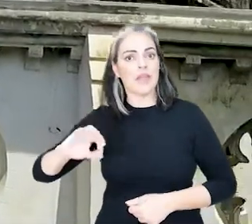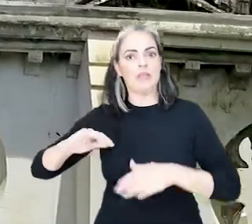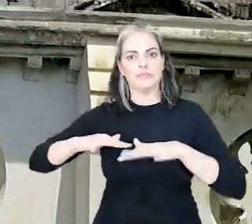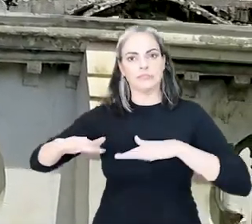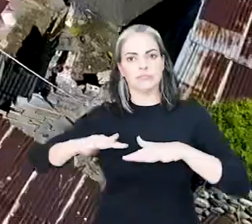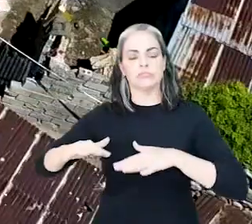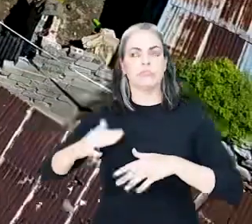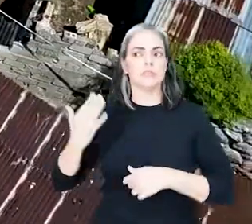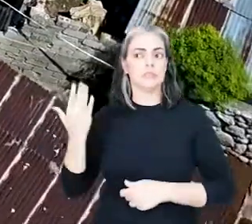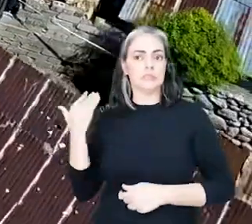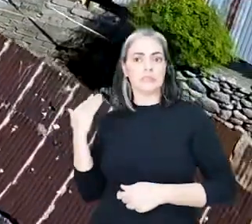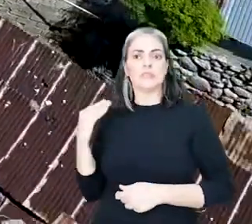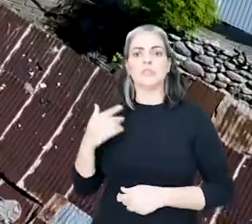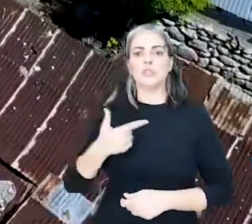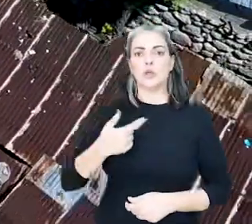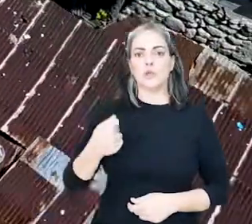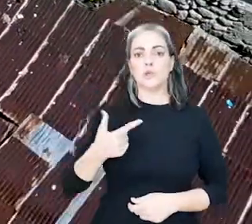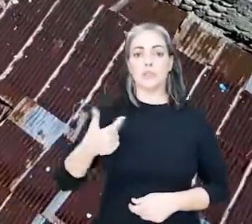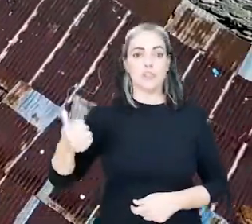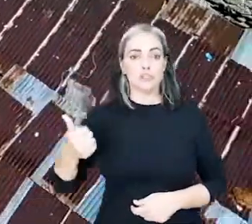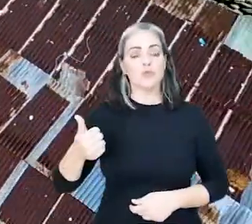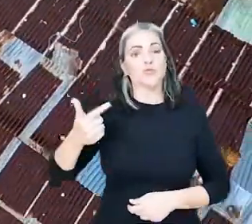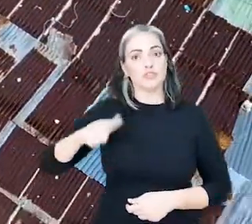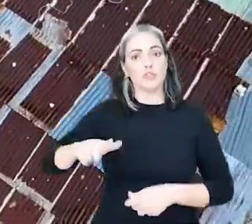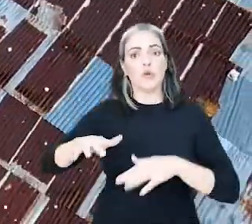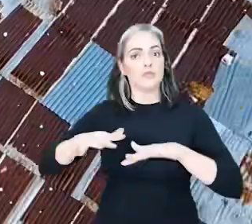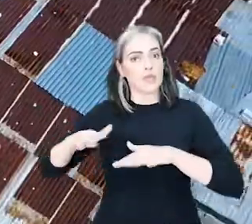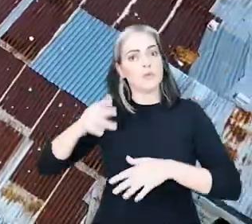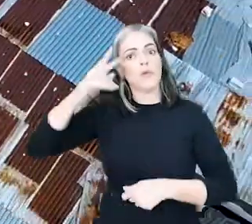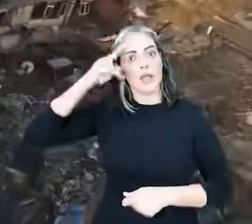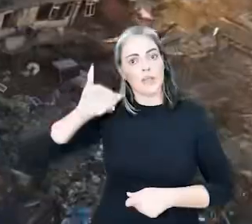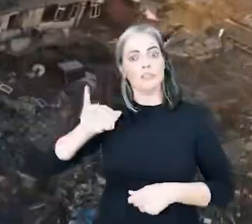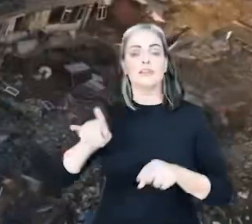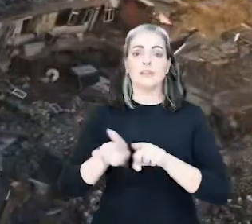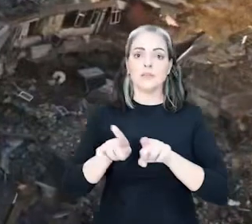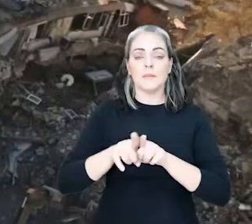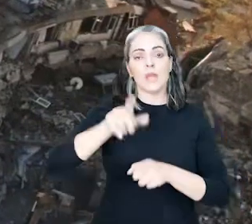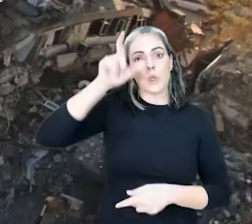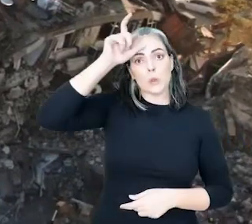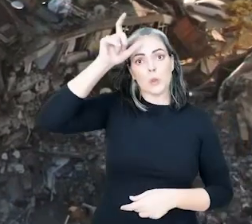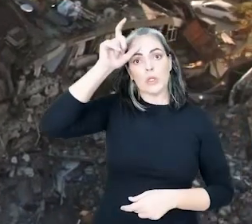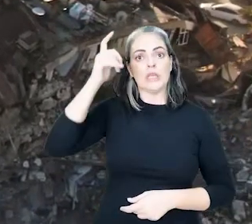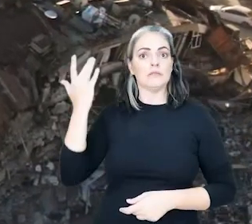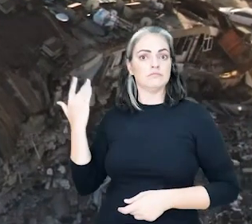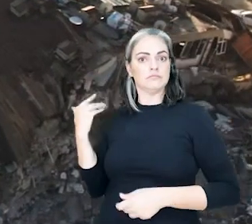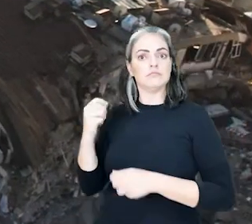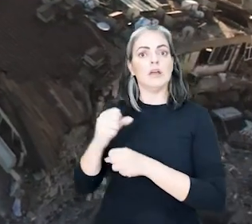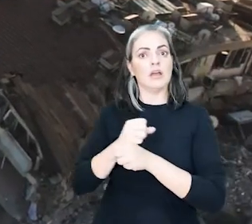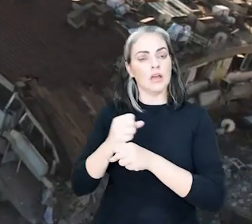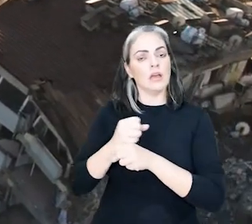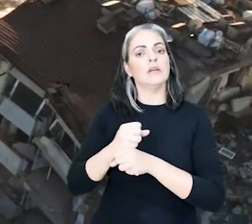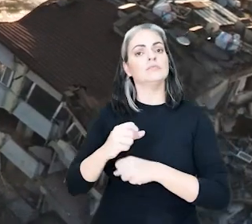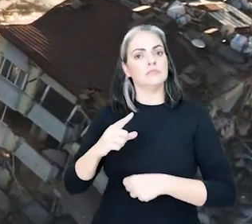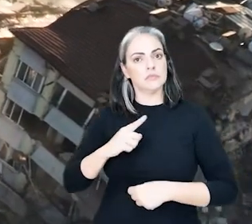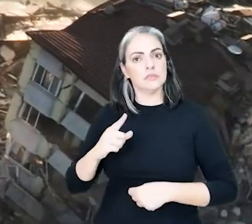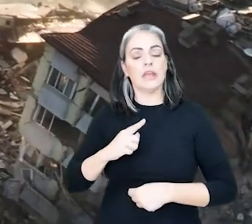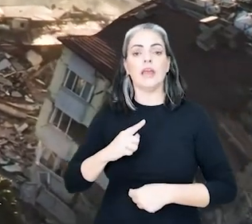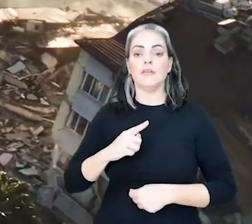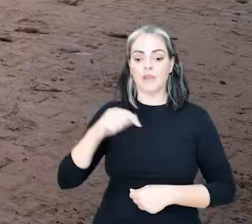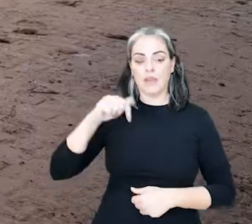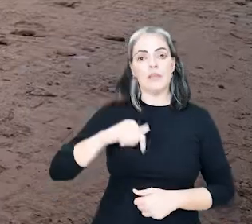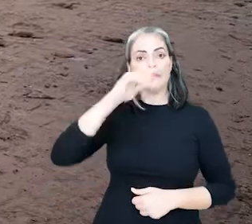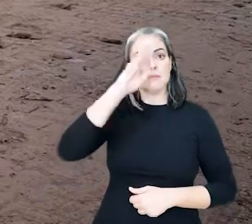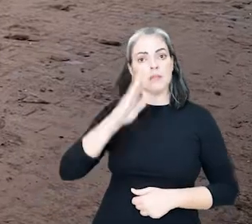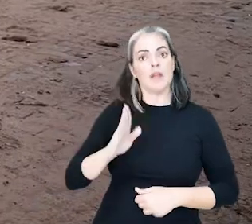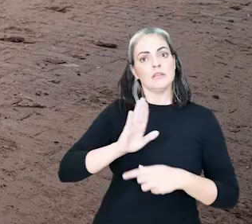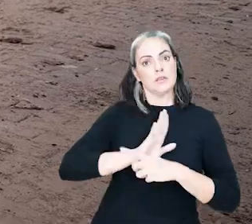Haiti em 2010, o terremoto mais recente neste país em 2021 e também o terremoto na Turquia neste último ano. As